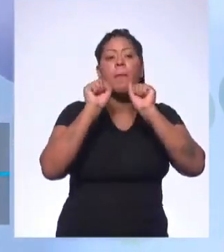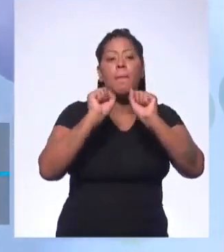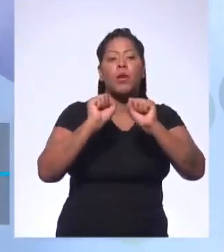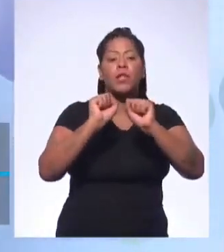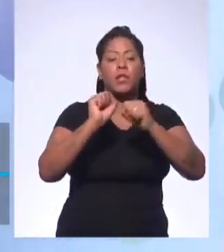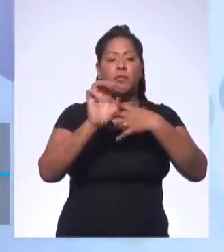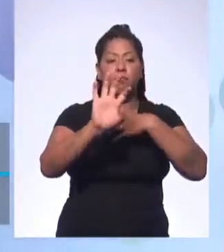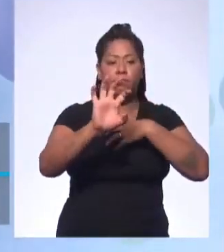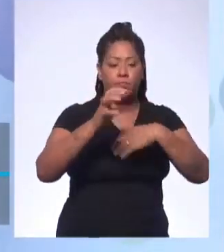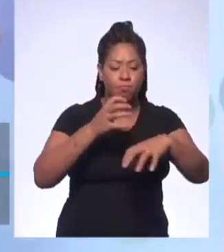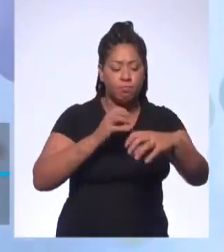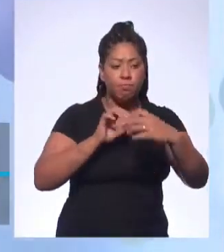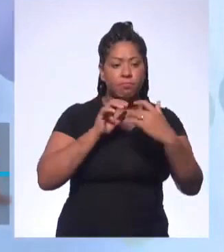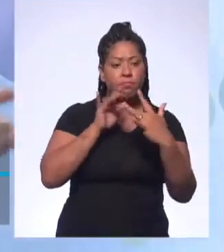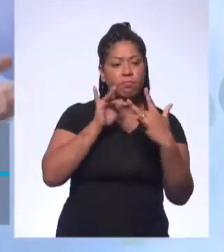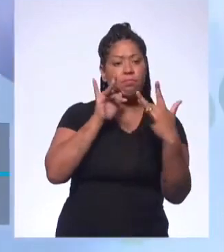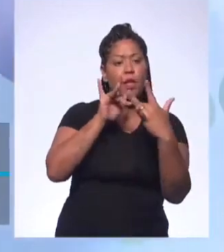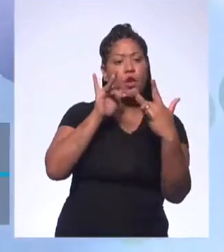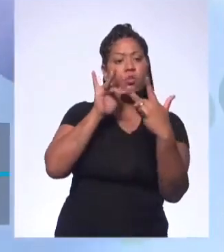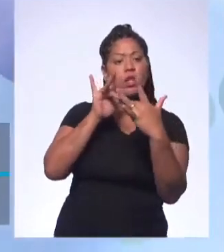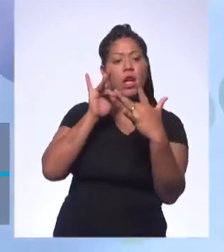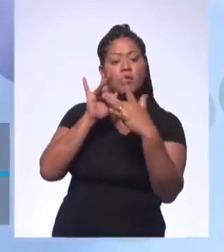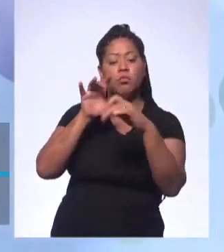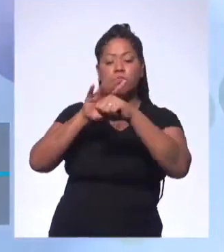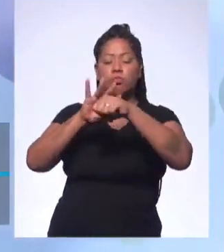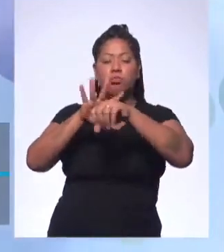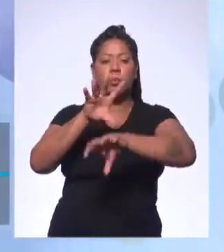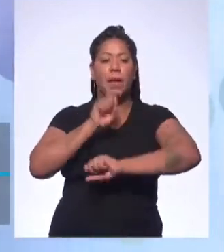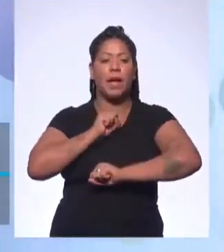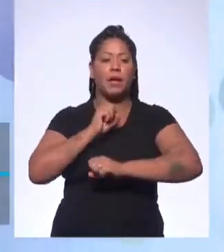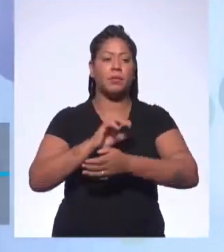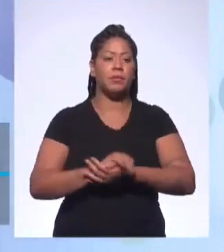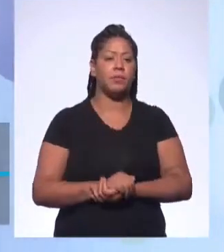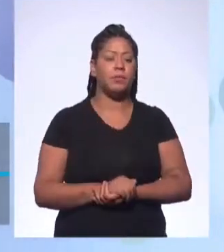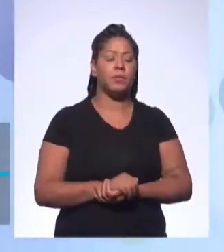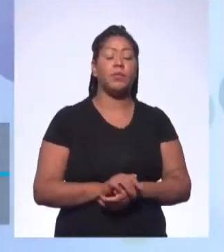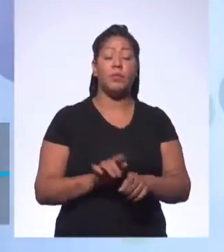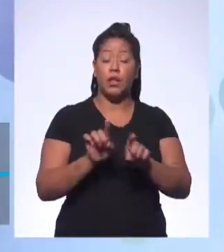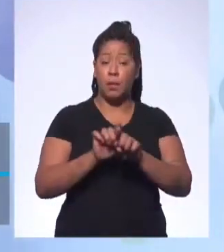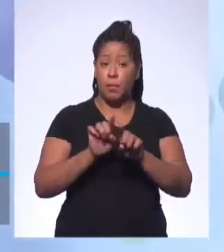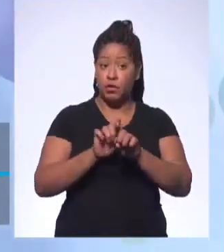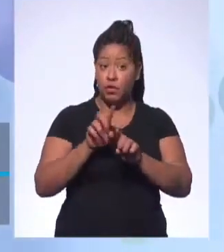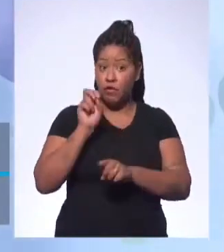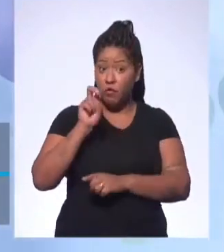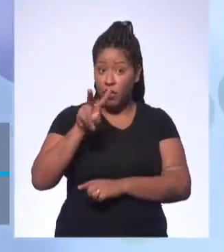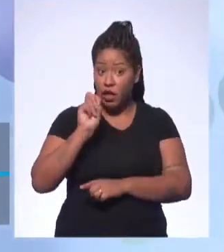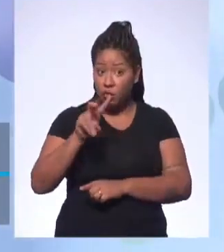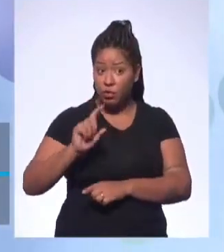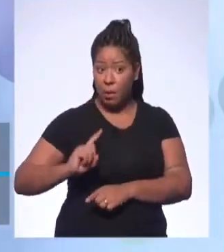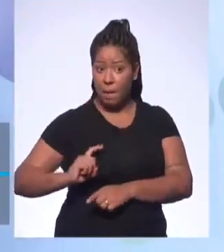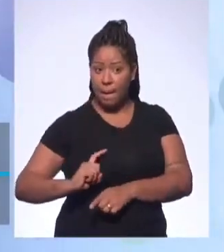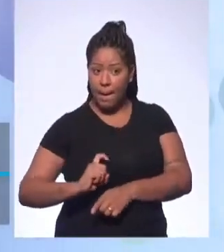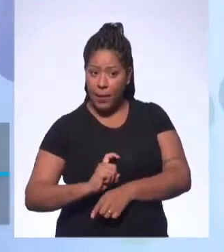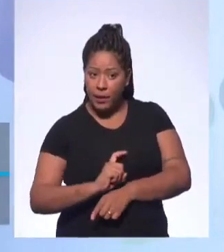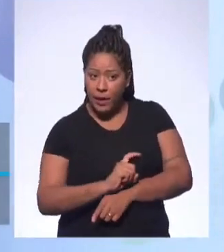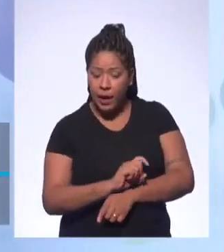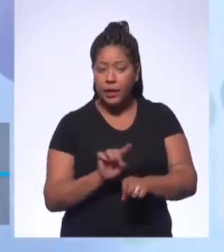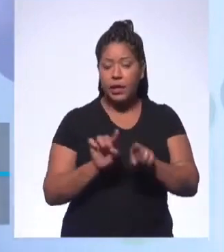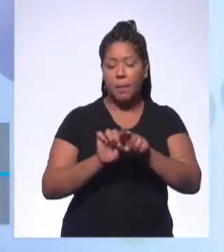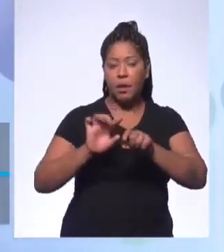formas, tudo bem? Mas aí algumas pessoas falaram, e eu falei também, que pode ser vírus, bactéria,